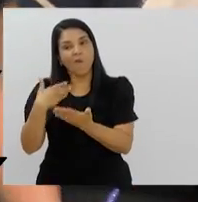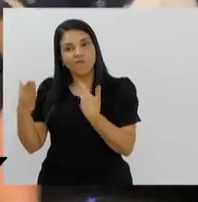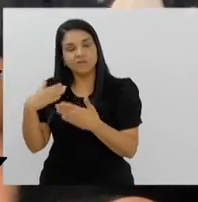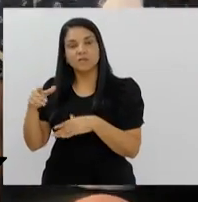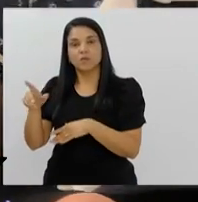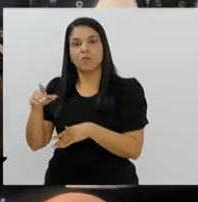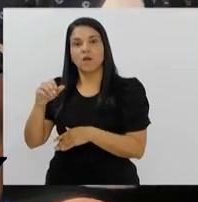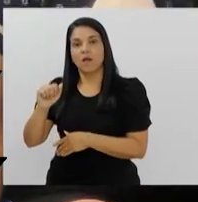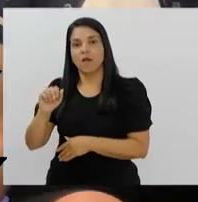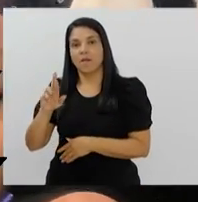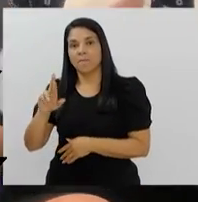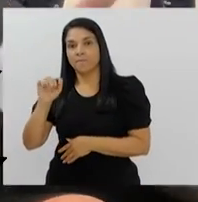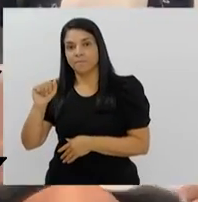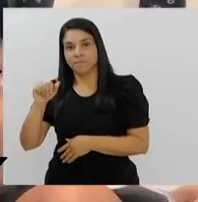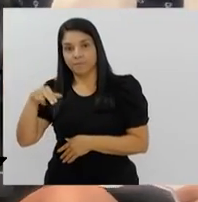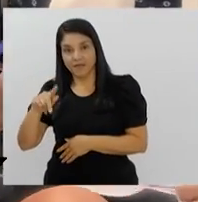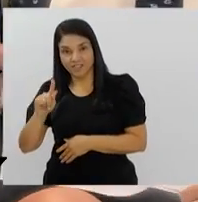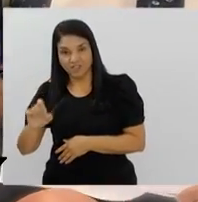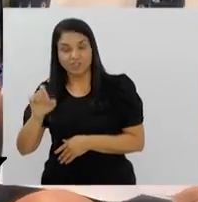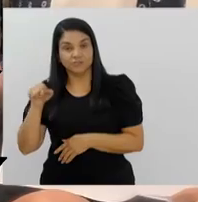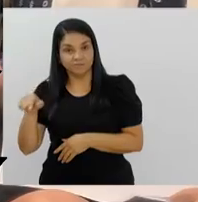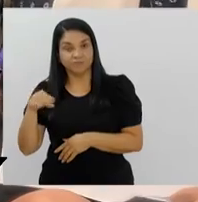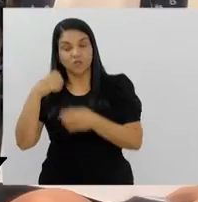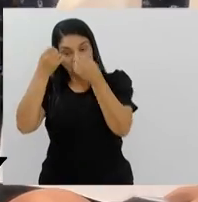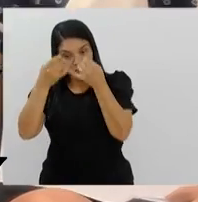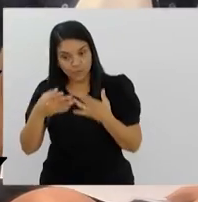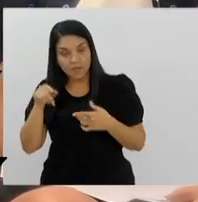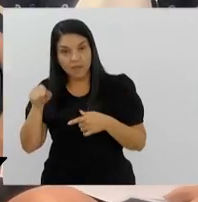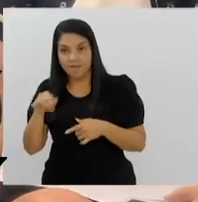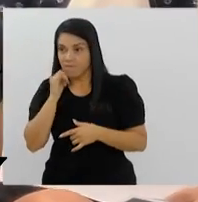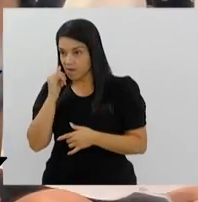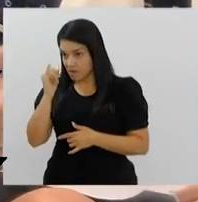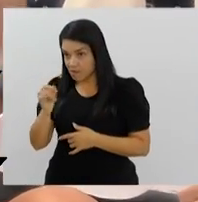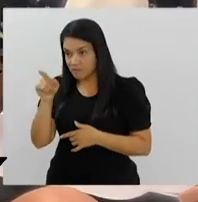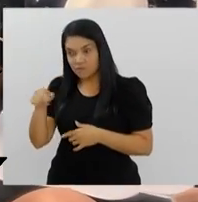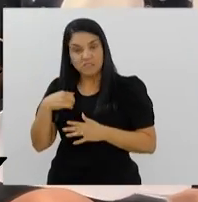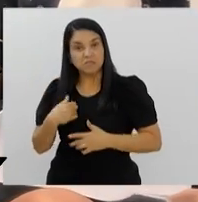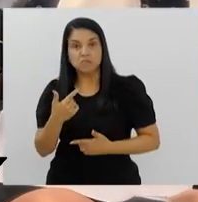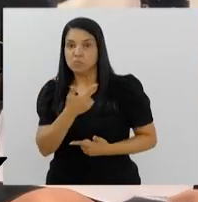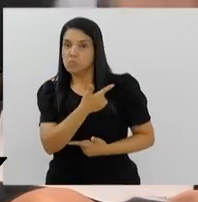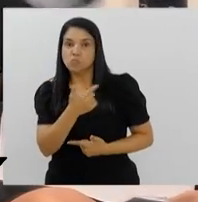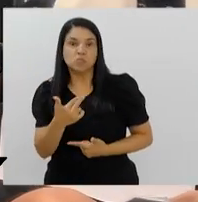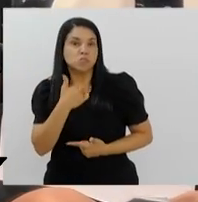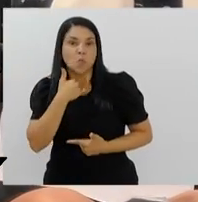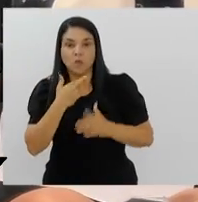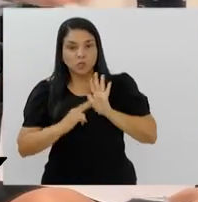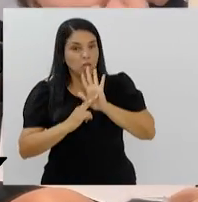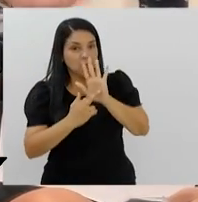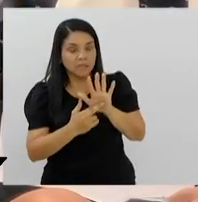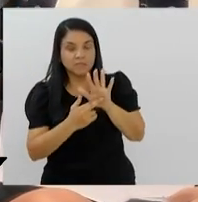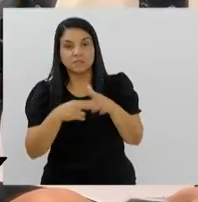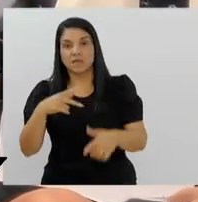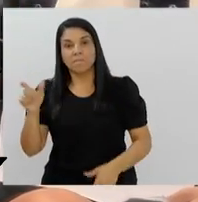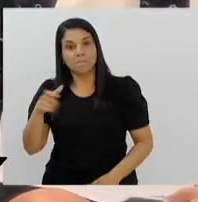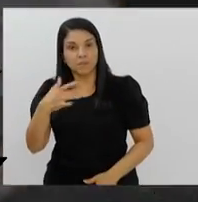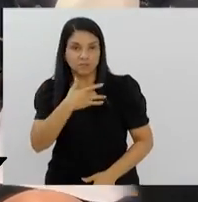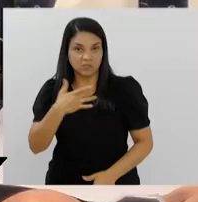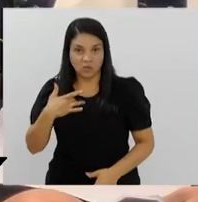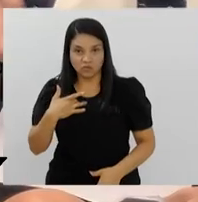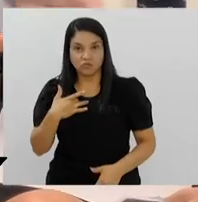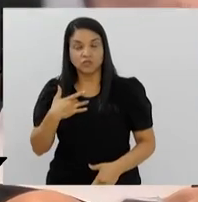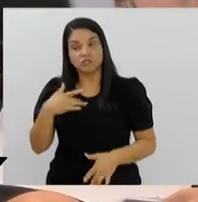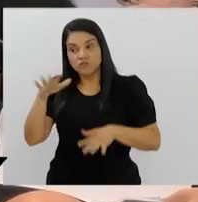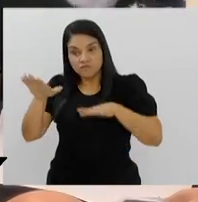saúde e e disse em alto e bom Tom se você não pode representar os planos Então nós vamos convocar quem quem pode